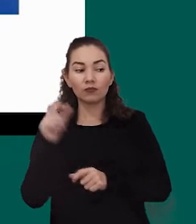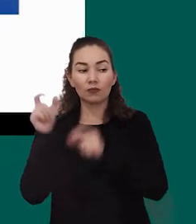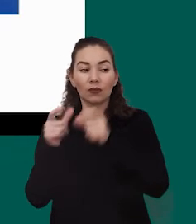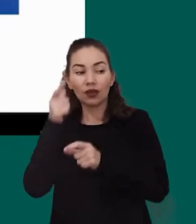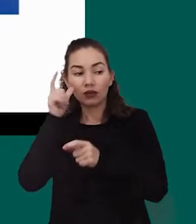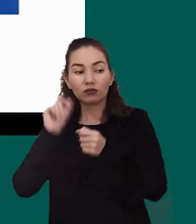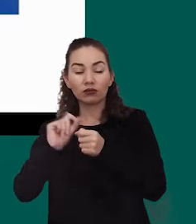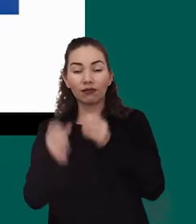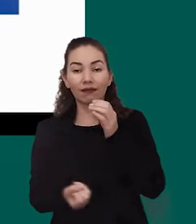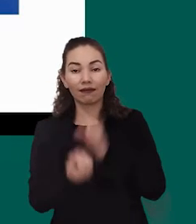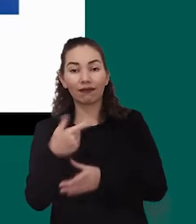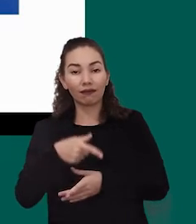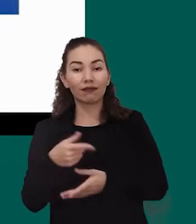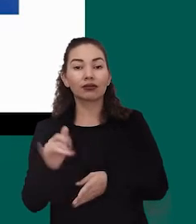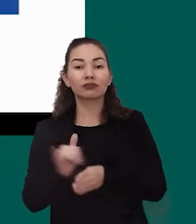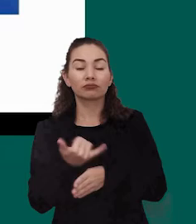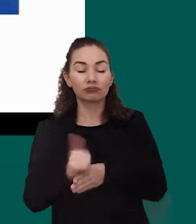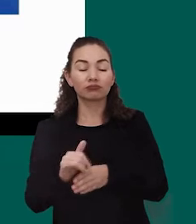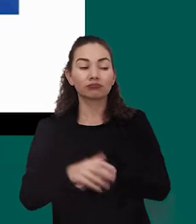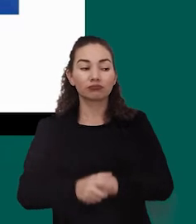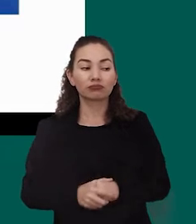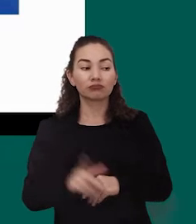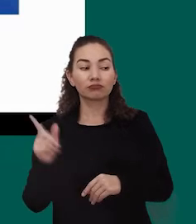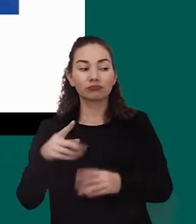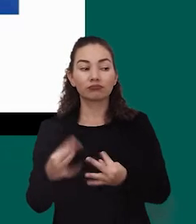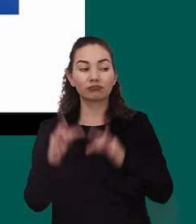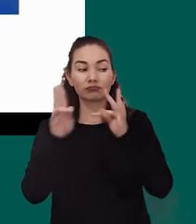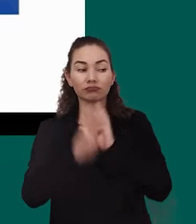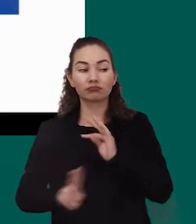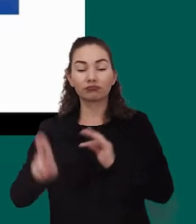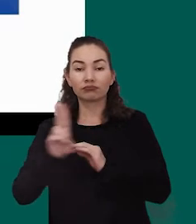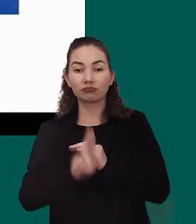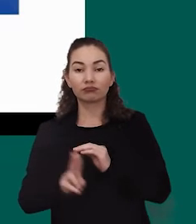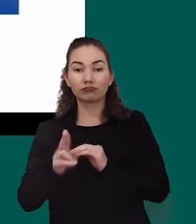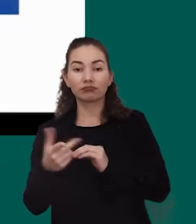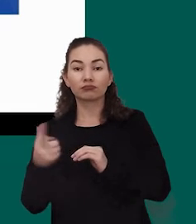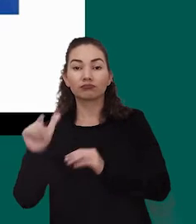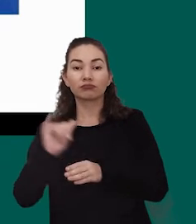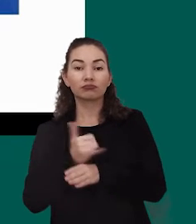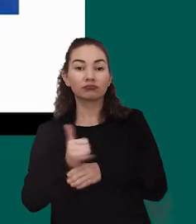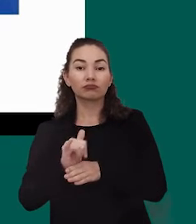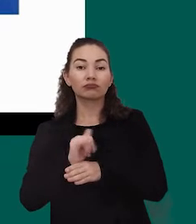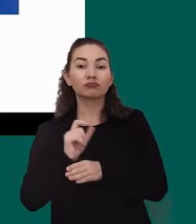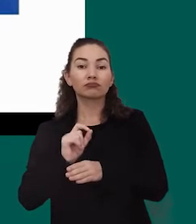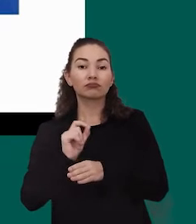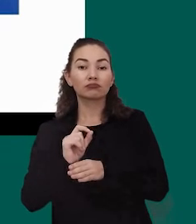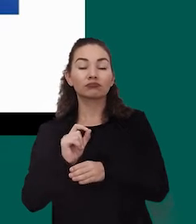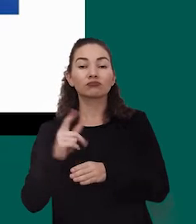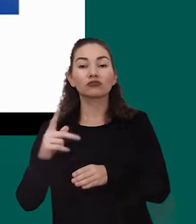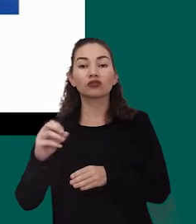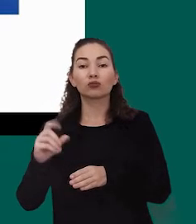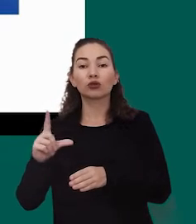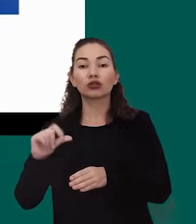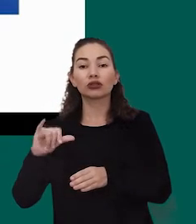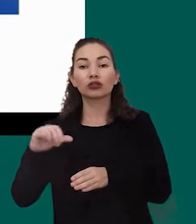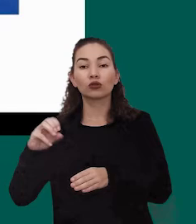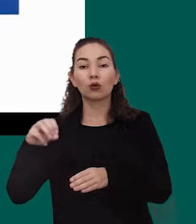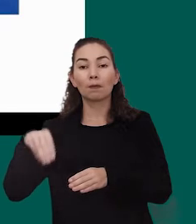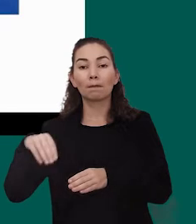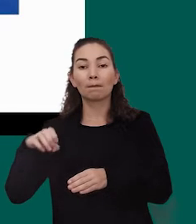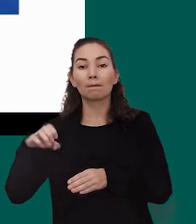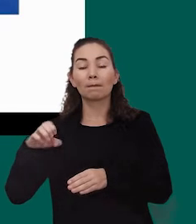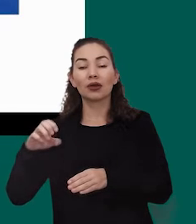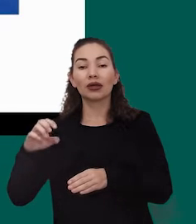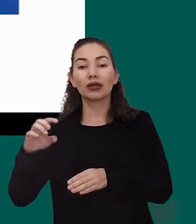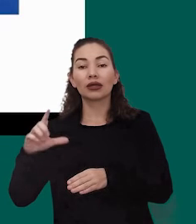acabou criando essa estratégia, e é uma técnica que é já usada para outras estratégias, como poliomielite, como algumas estratégias para vacinação de